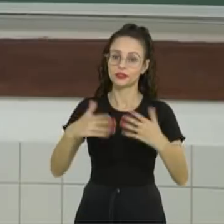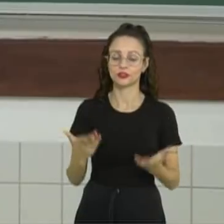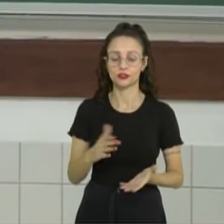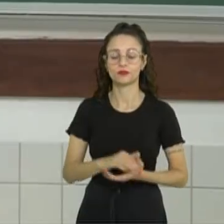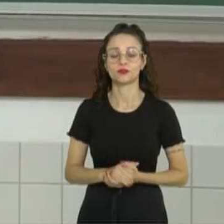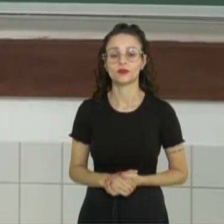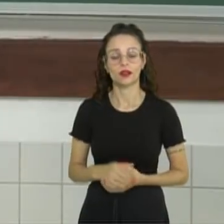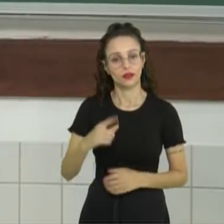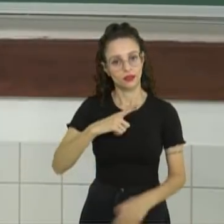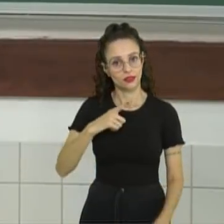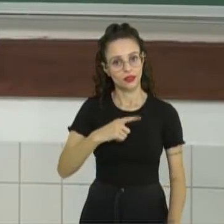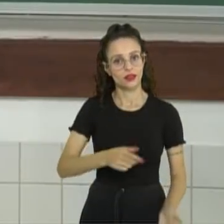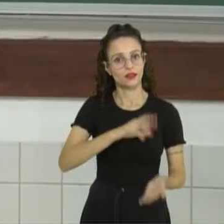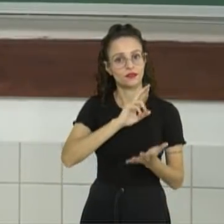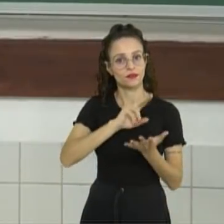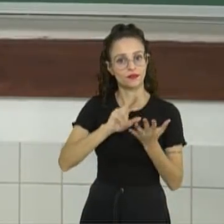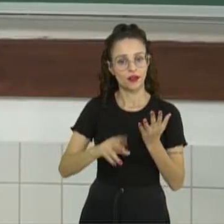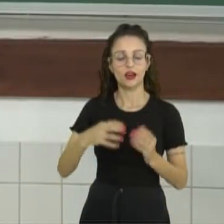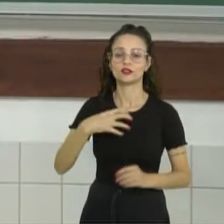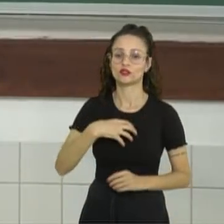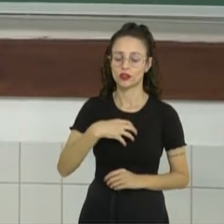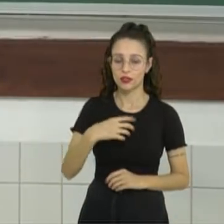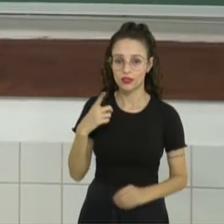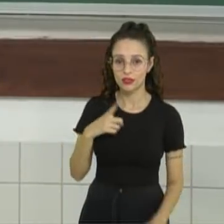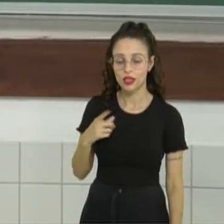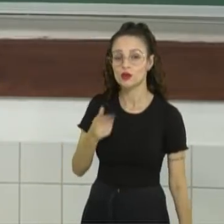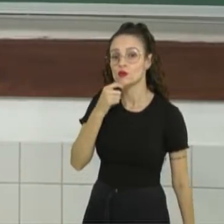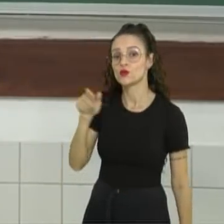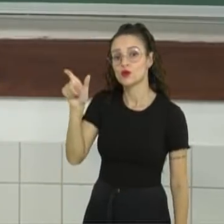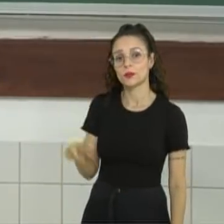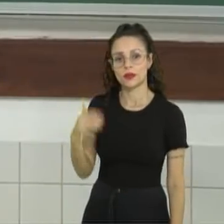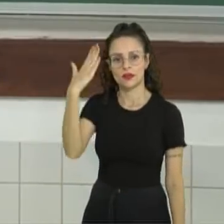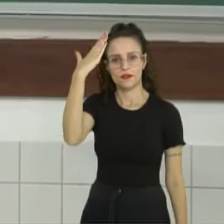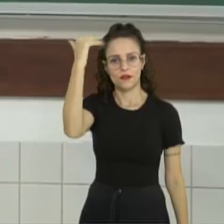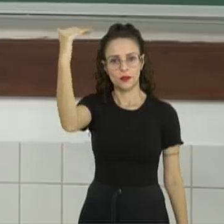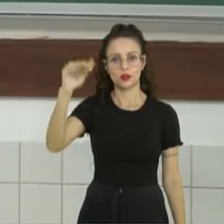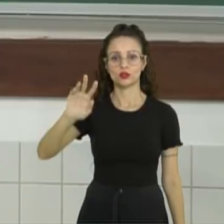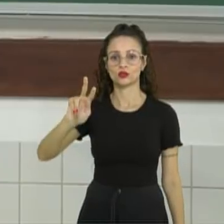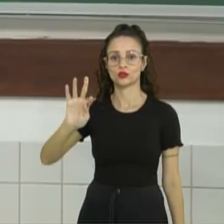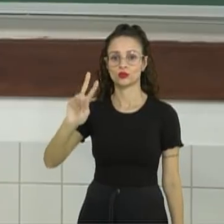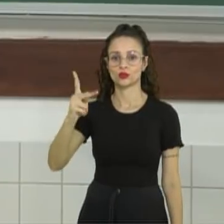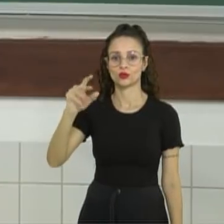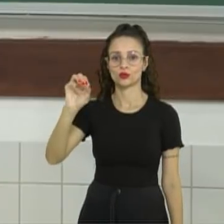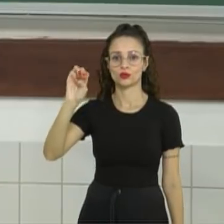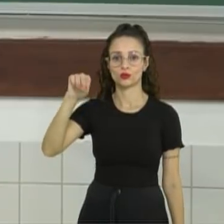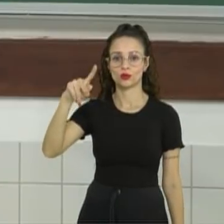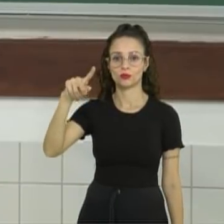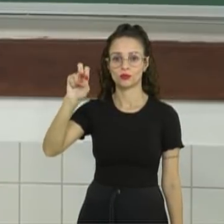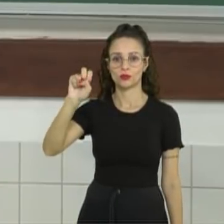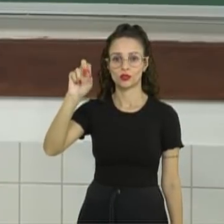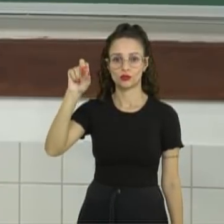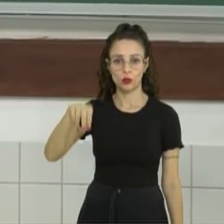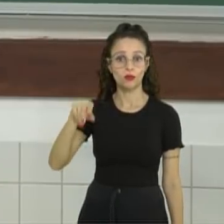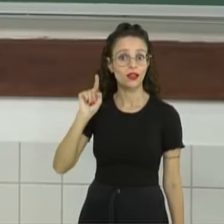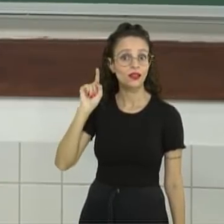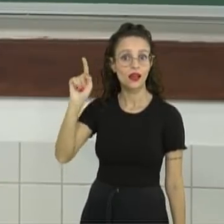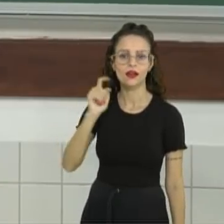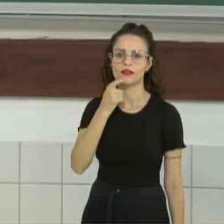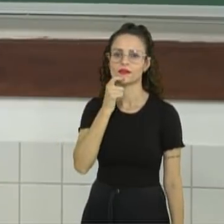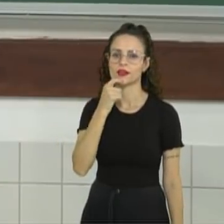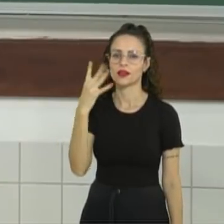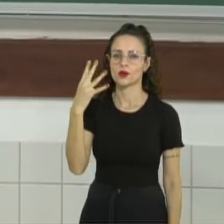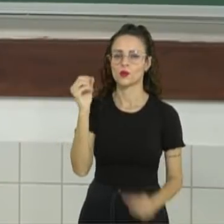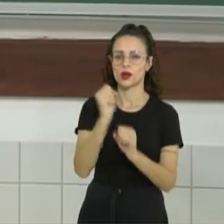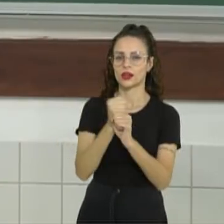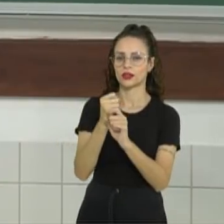Existem várias formas de medições de tempo. Tem um historiador bem famoso chamado Thompson. Esse cara, lá na Inglaterra, lá uns 40